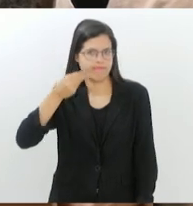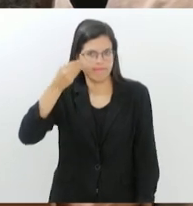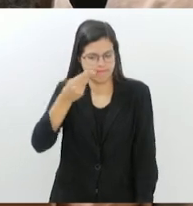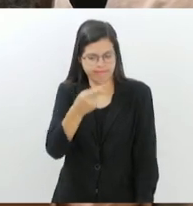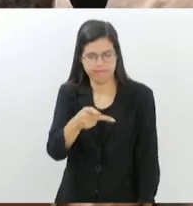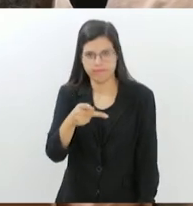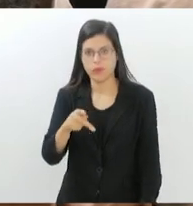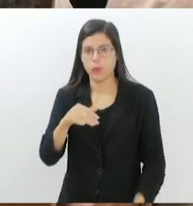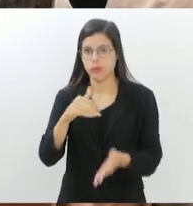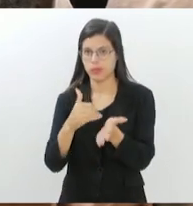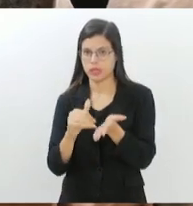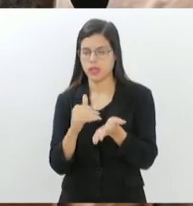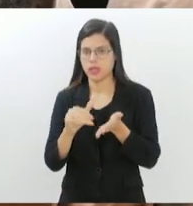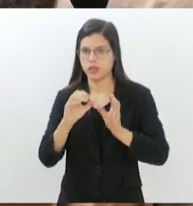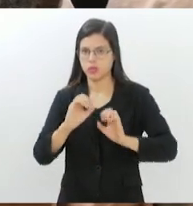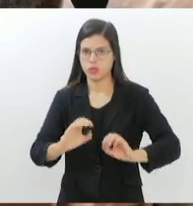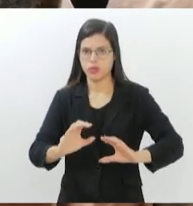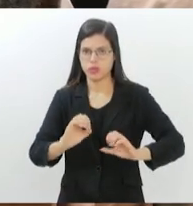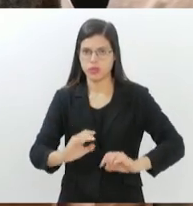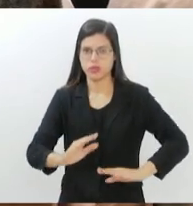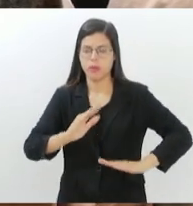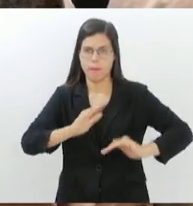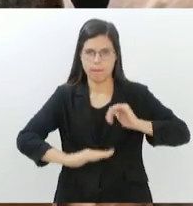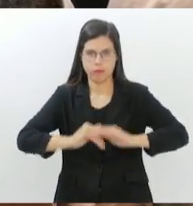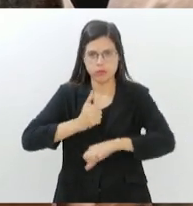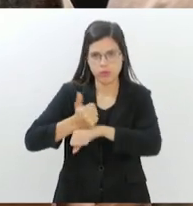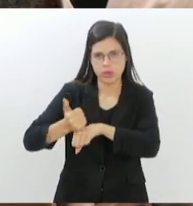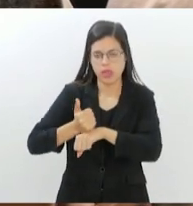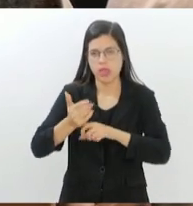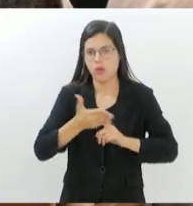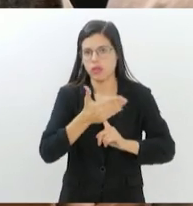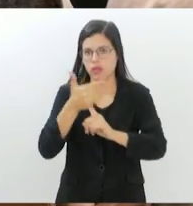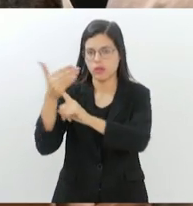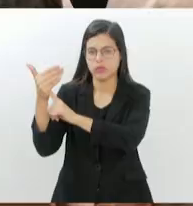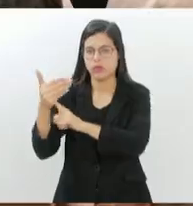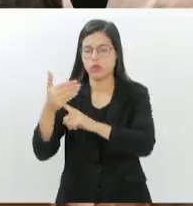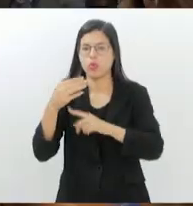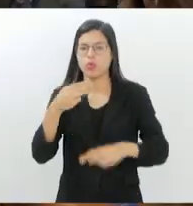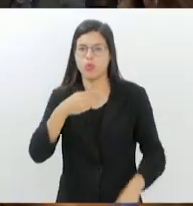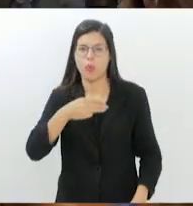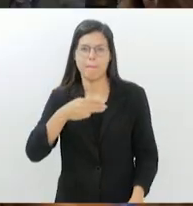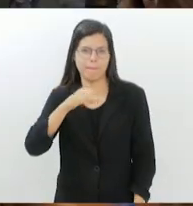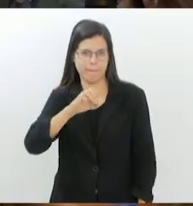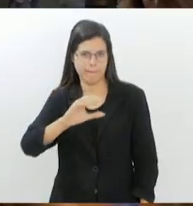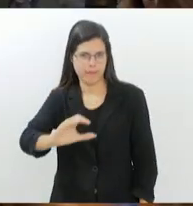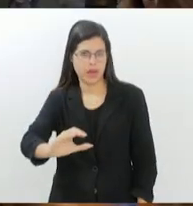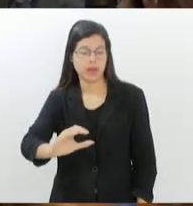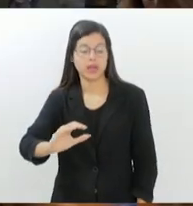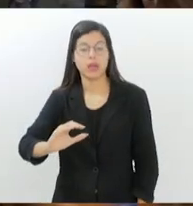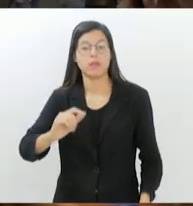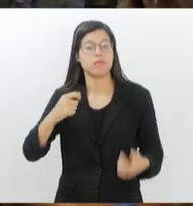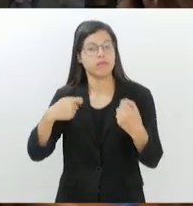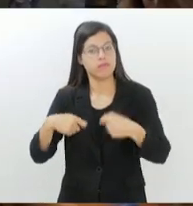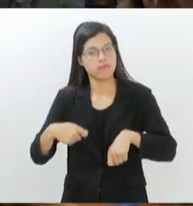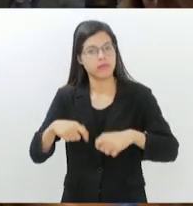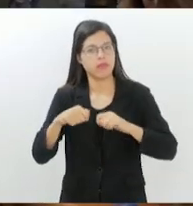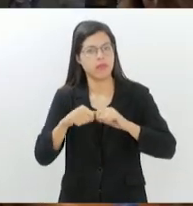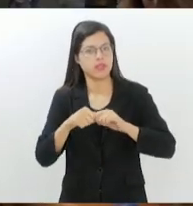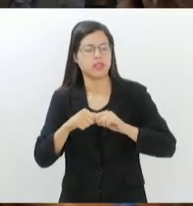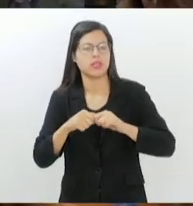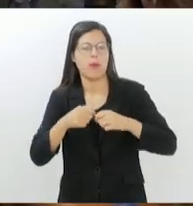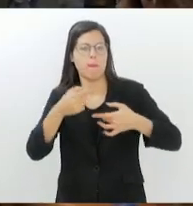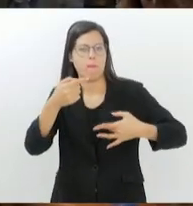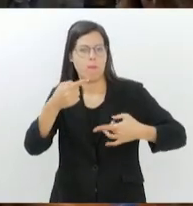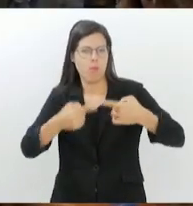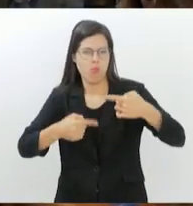com o secretário de Educação Profissional e Tecnológica do Ministério da Educação, é preciso construir políticas efetivas